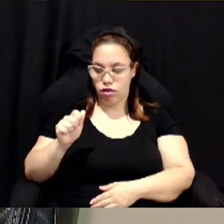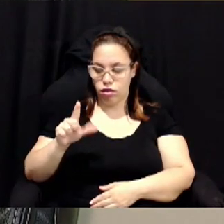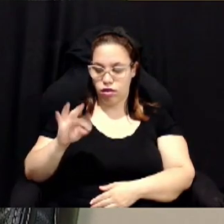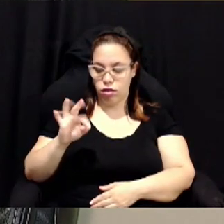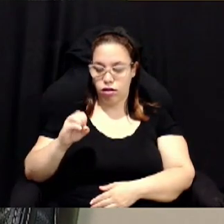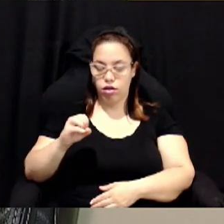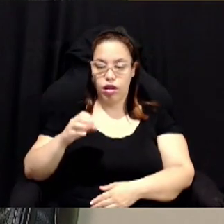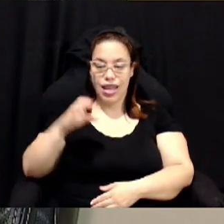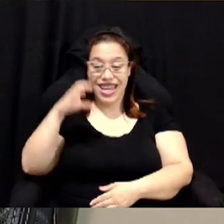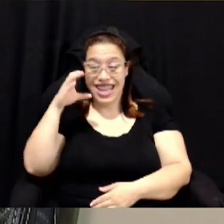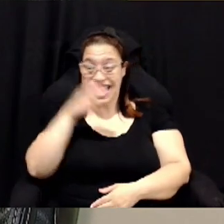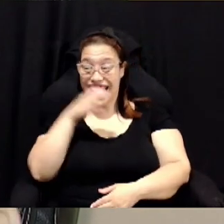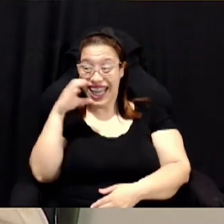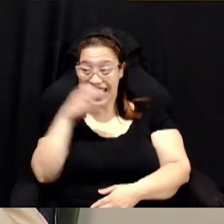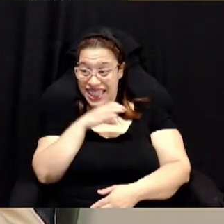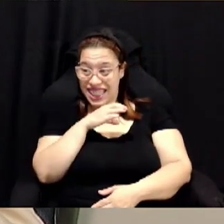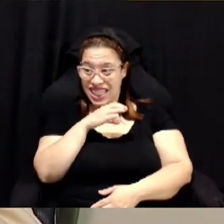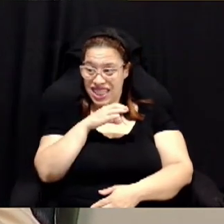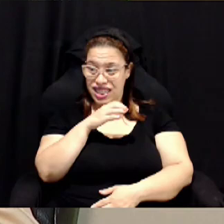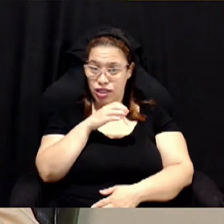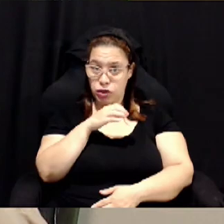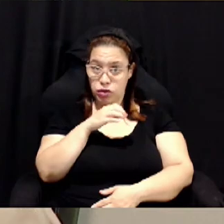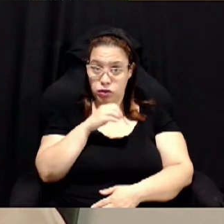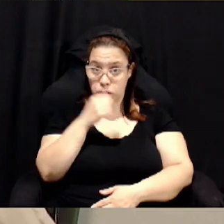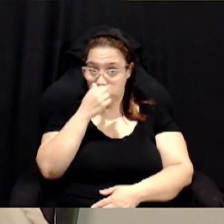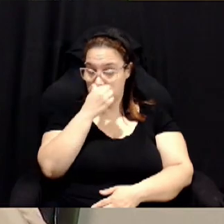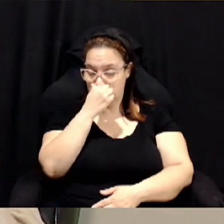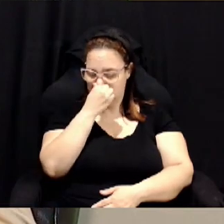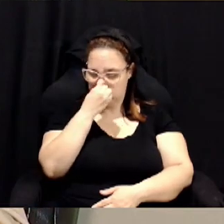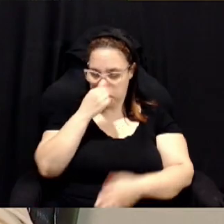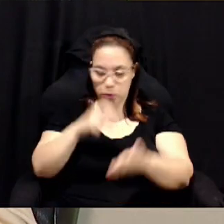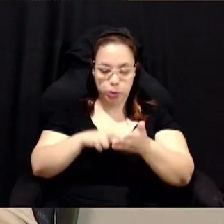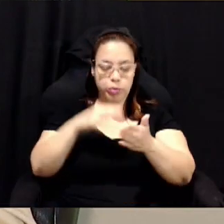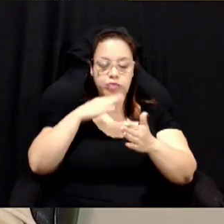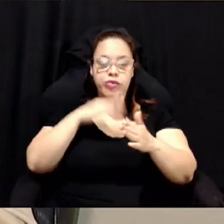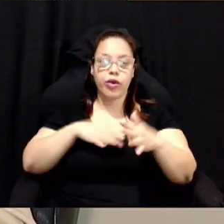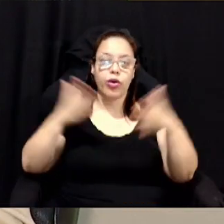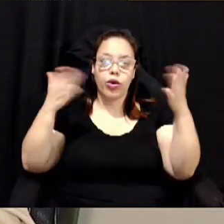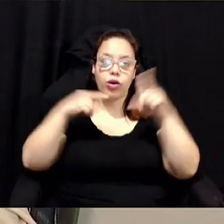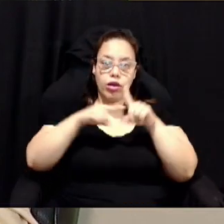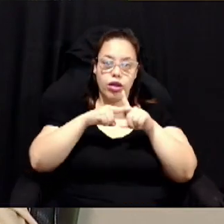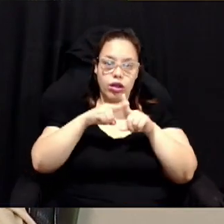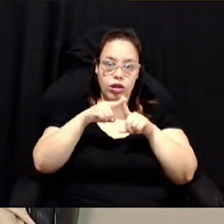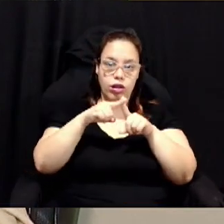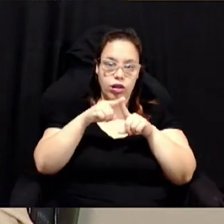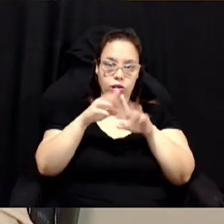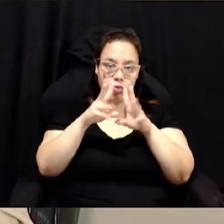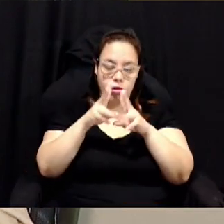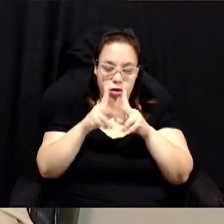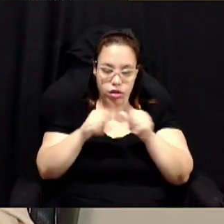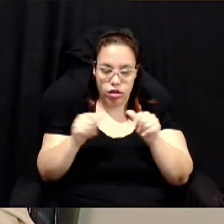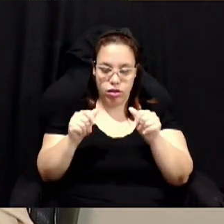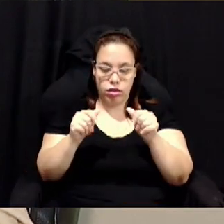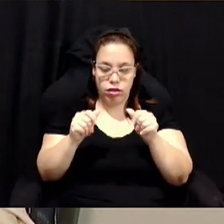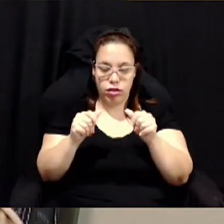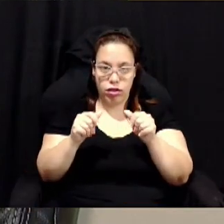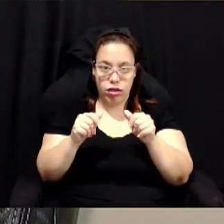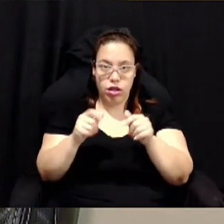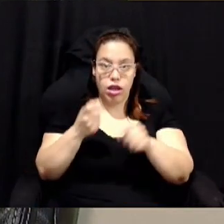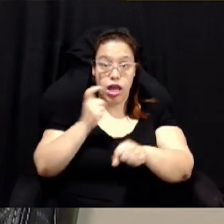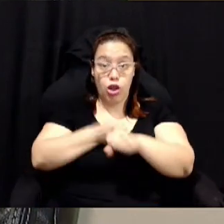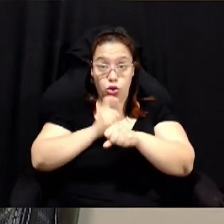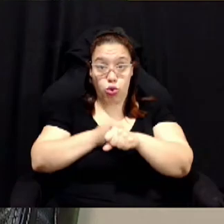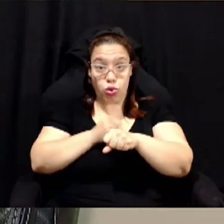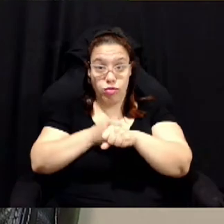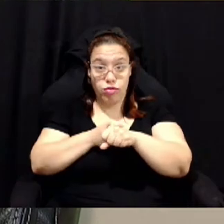né, apesar de correr de manhã ou à tarde, com esse calor, ele demora muito para resfriar. E o asfalto é duro. Então, isso vai acabar,